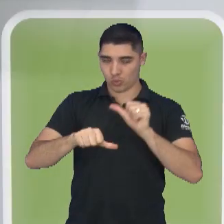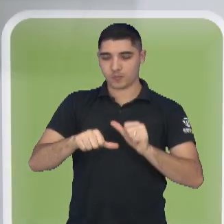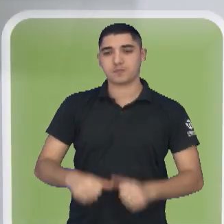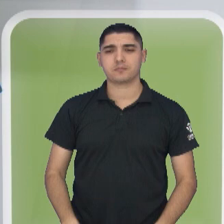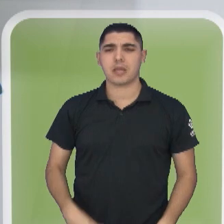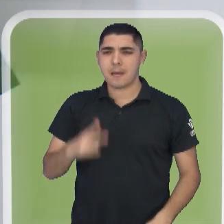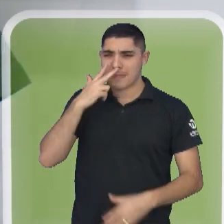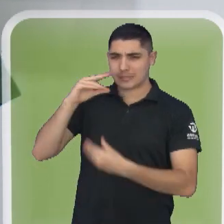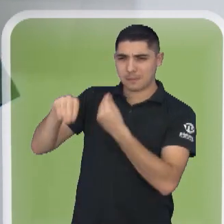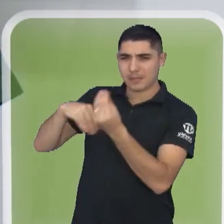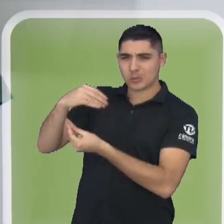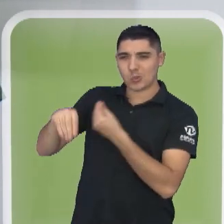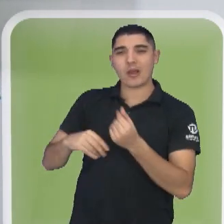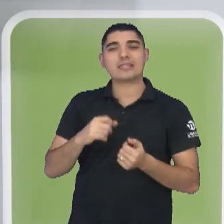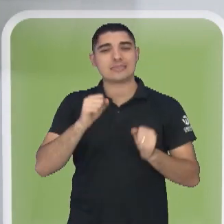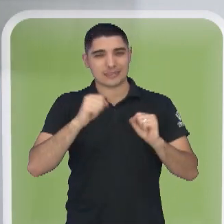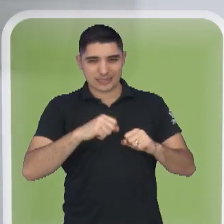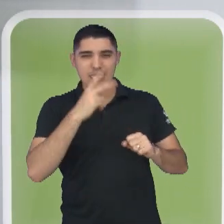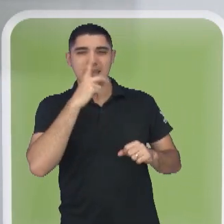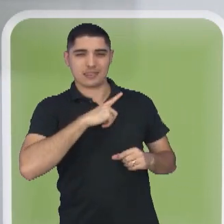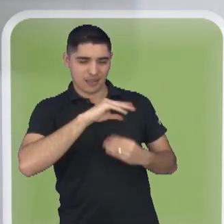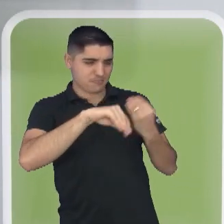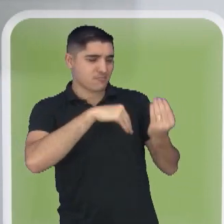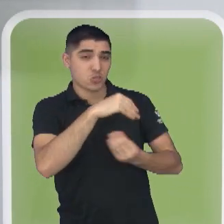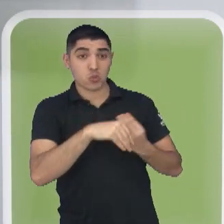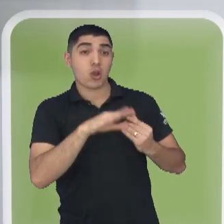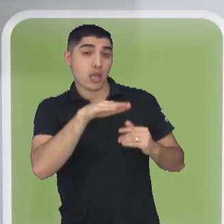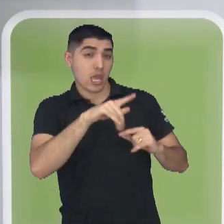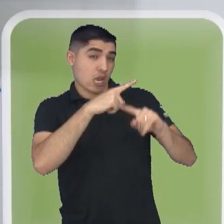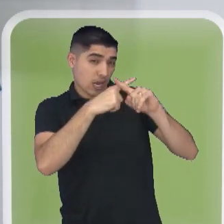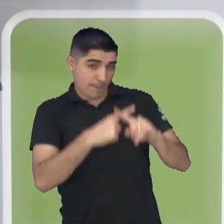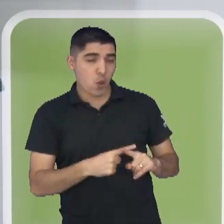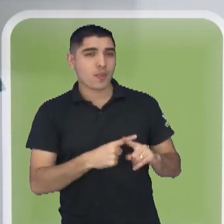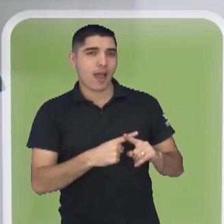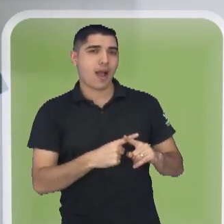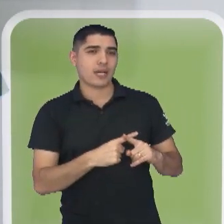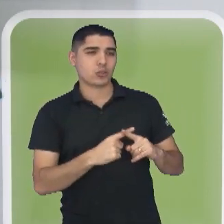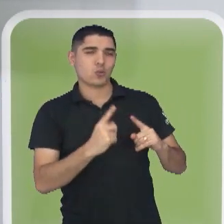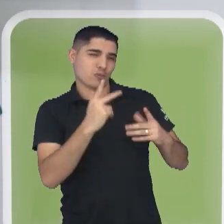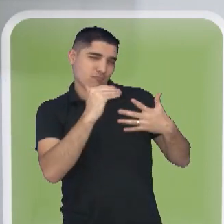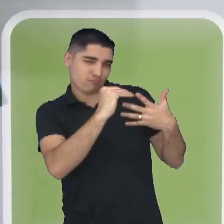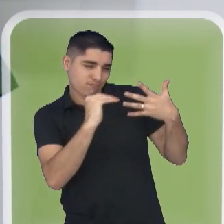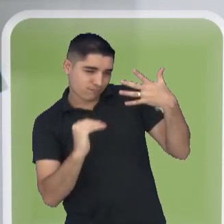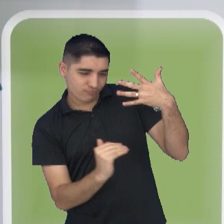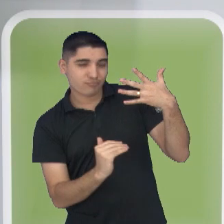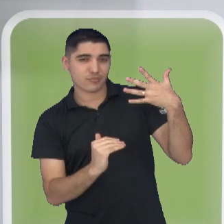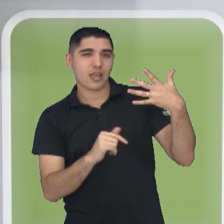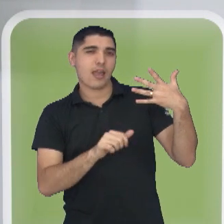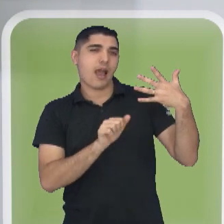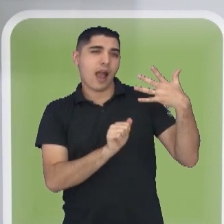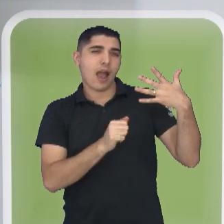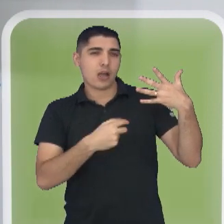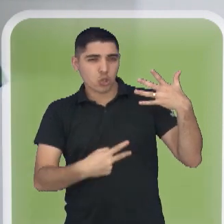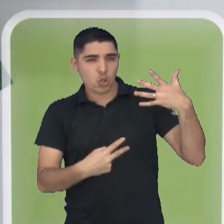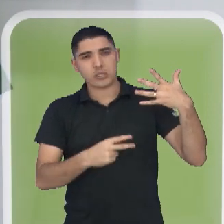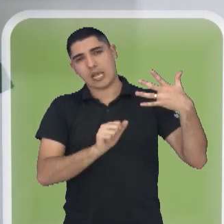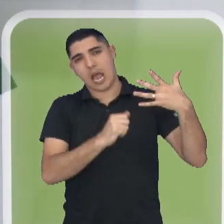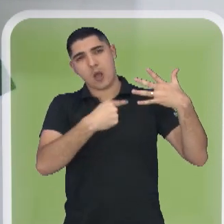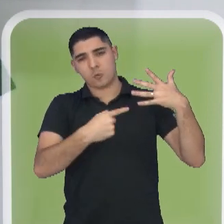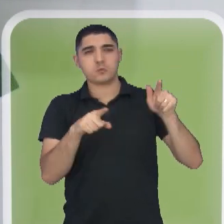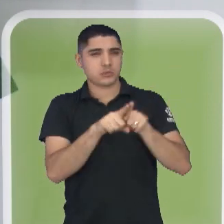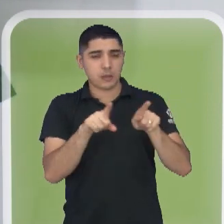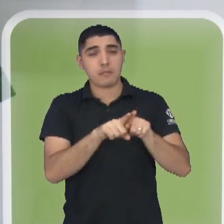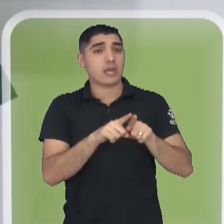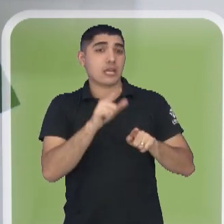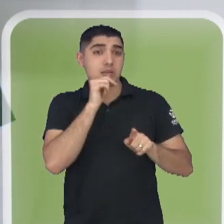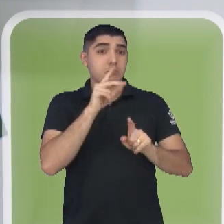embolado, assim como os campeonatos de divisão mais baixa são, né? Tanto Série A2 quanto Série A1. Então, uma vitória te põe no